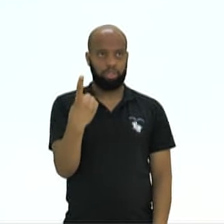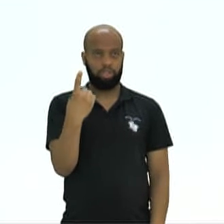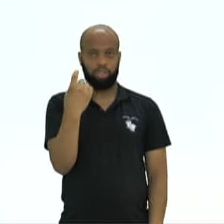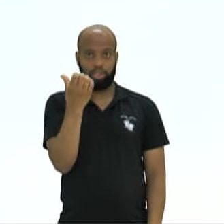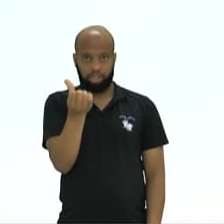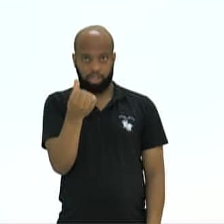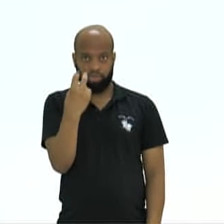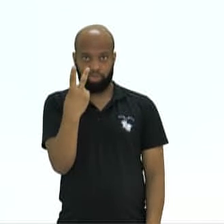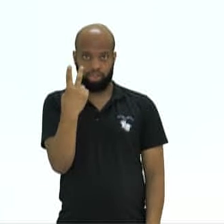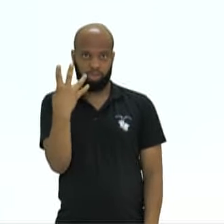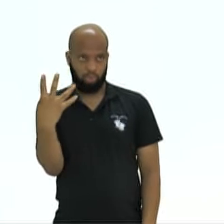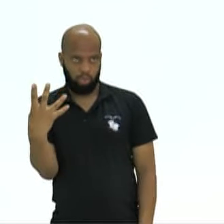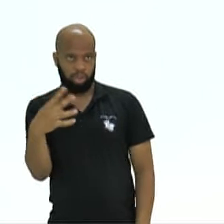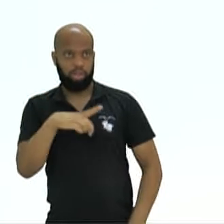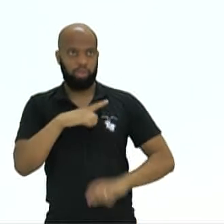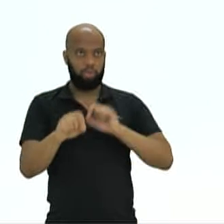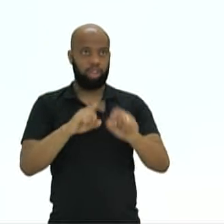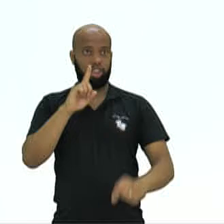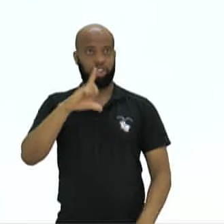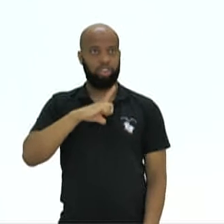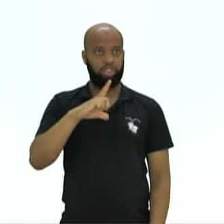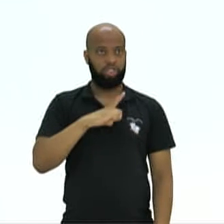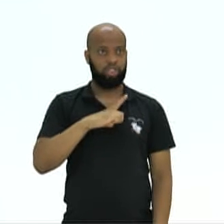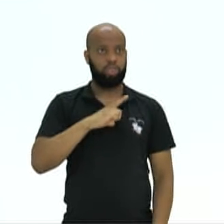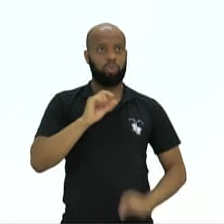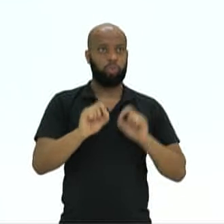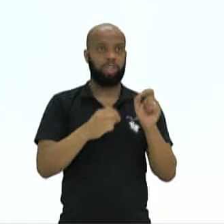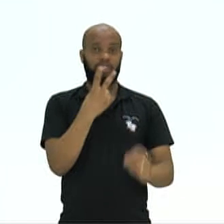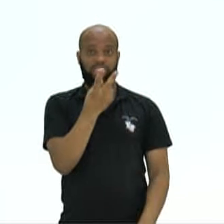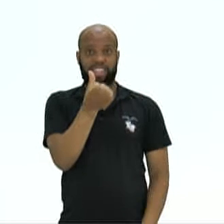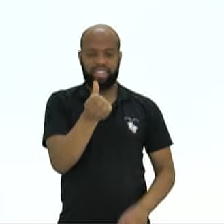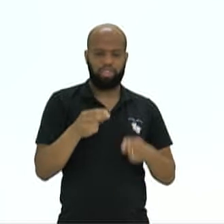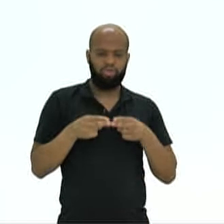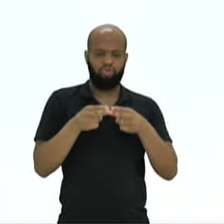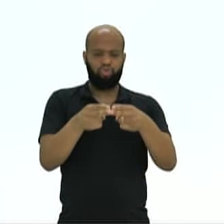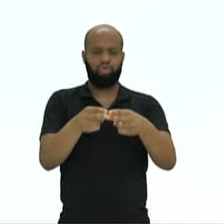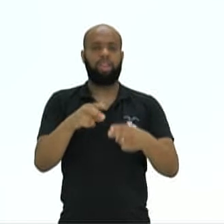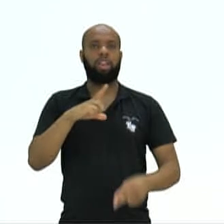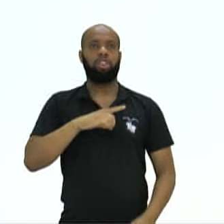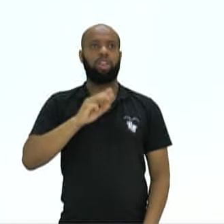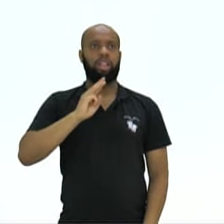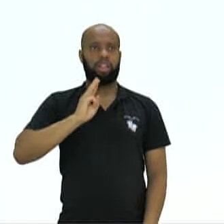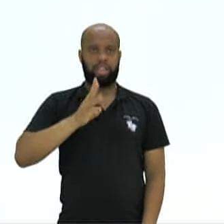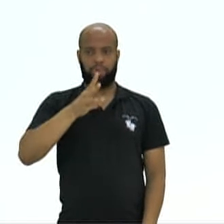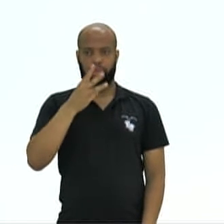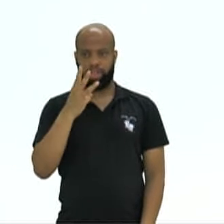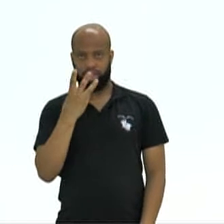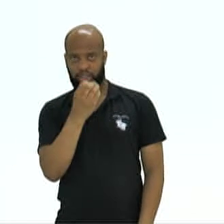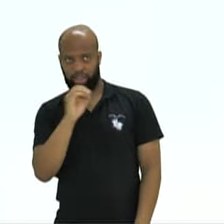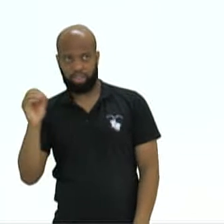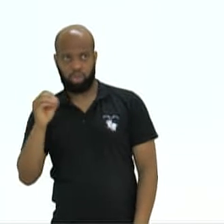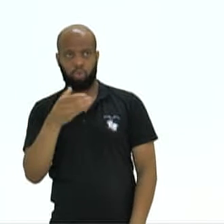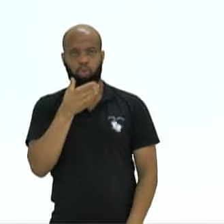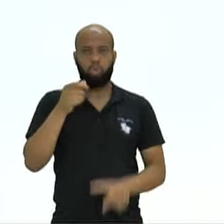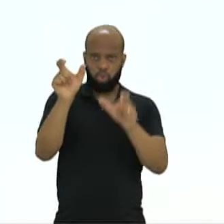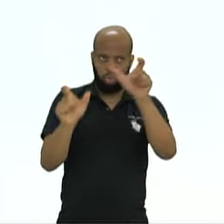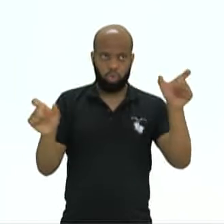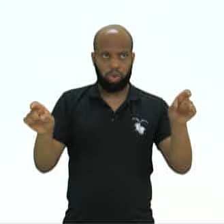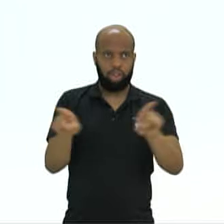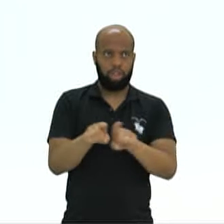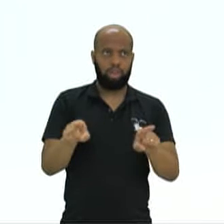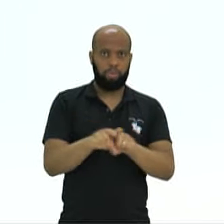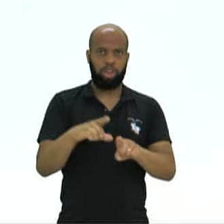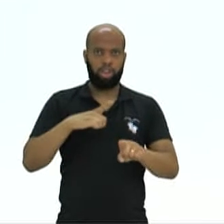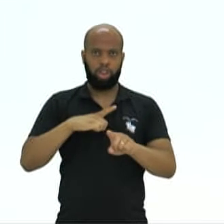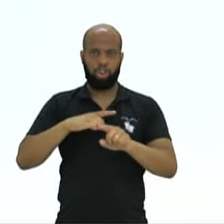para 500 anos atrás, 400 anos atrás, né, 26 navios, 3.300 homens, 450 canhões, para